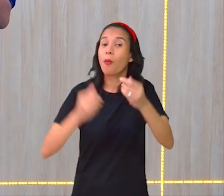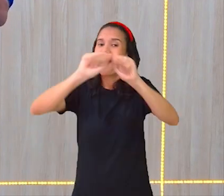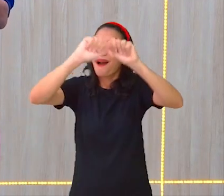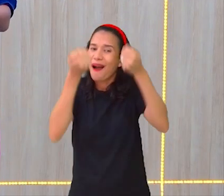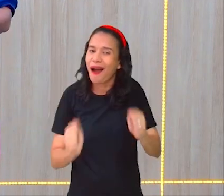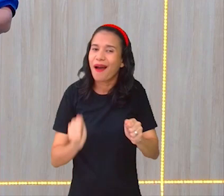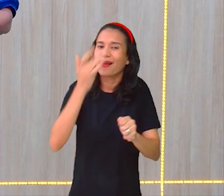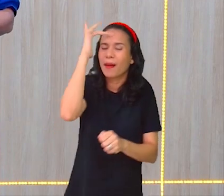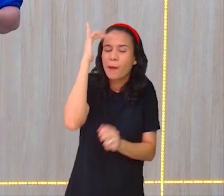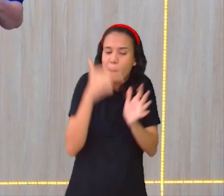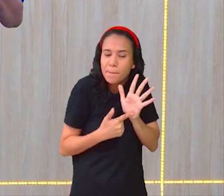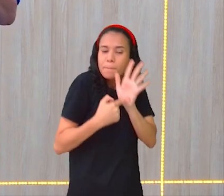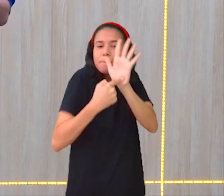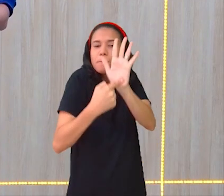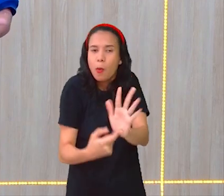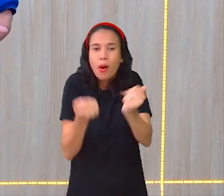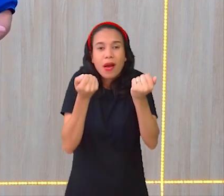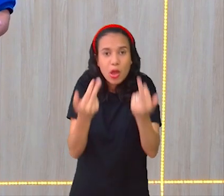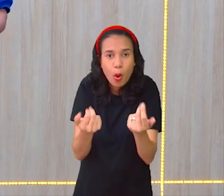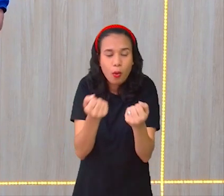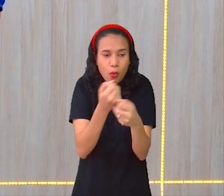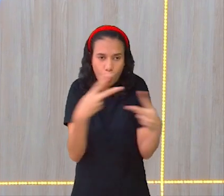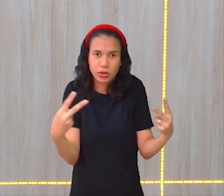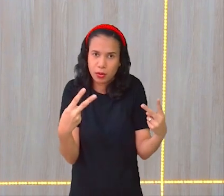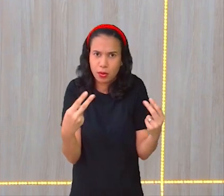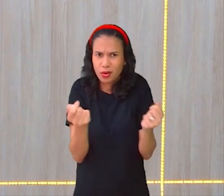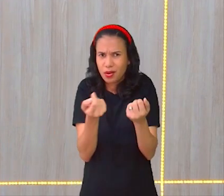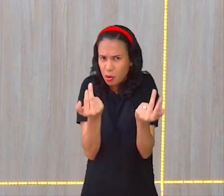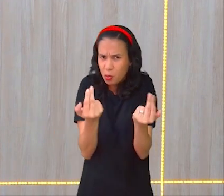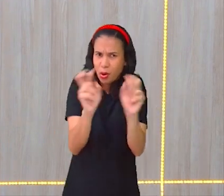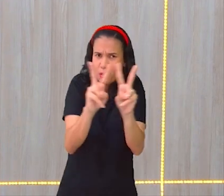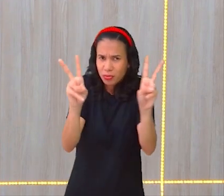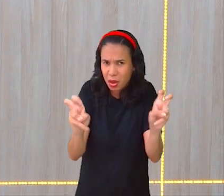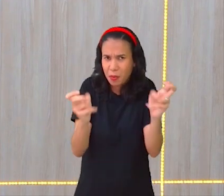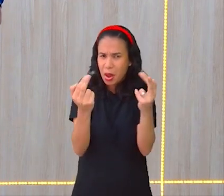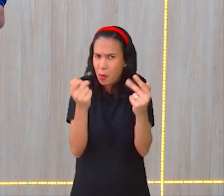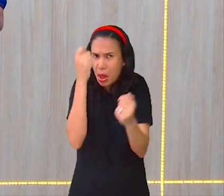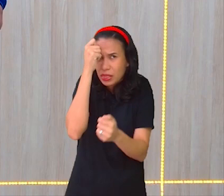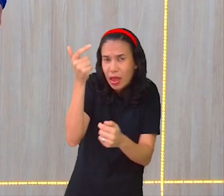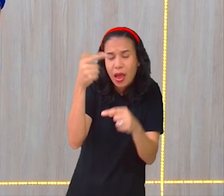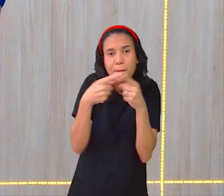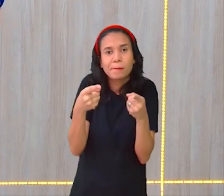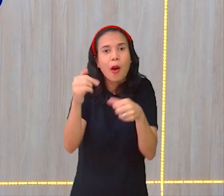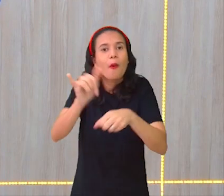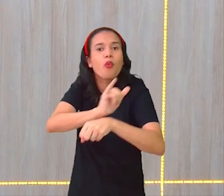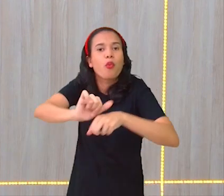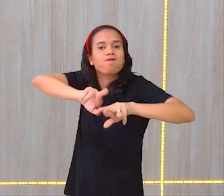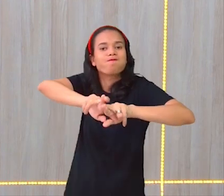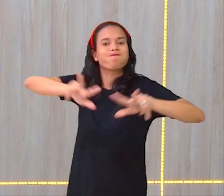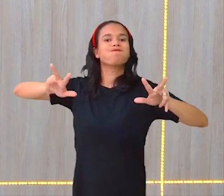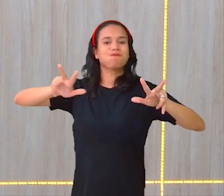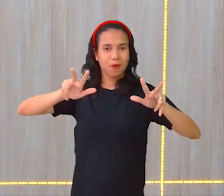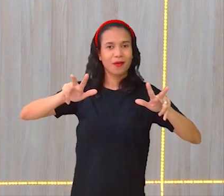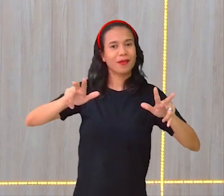você apresentando uma mesma coisa, né, uma mesma ideia, de forma tão